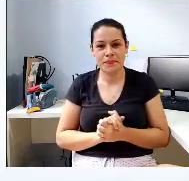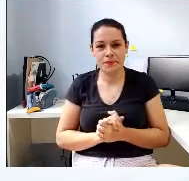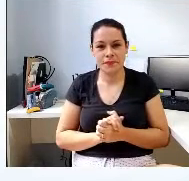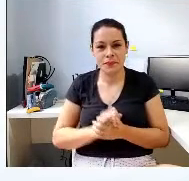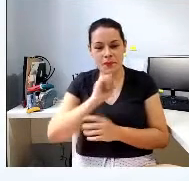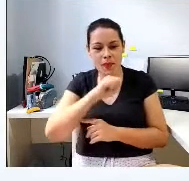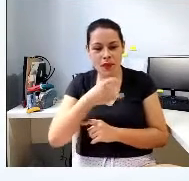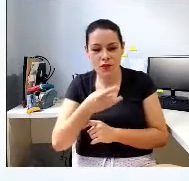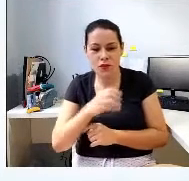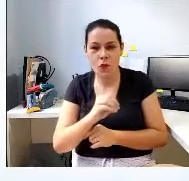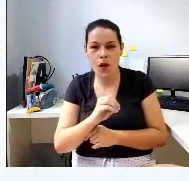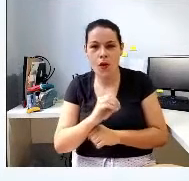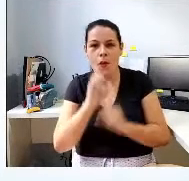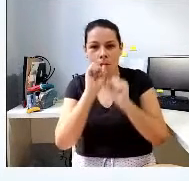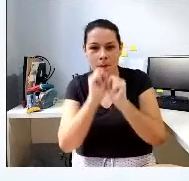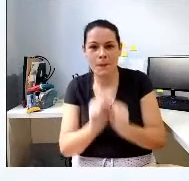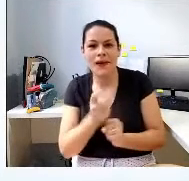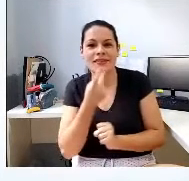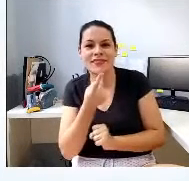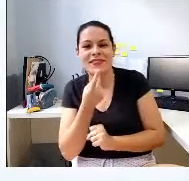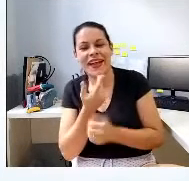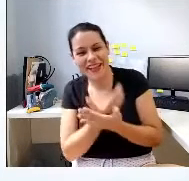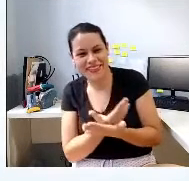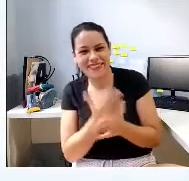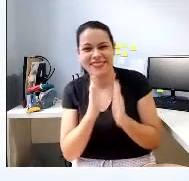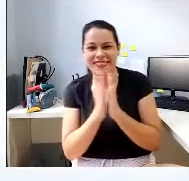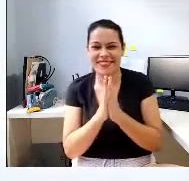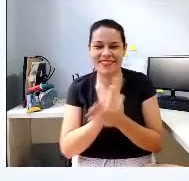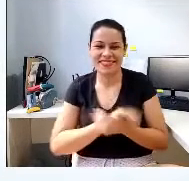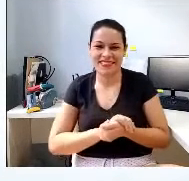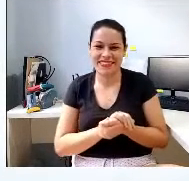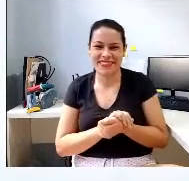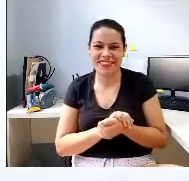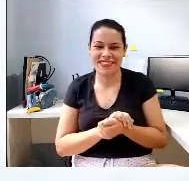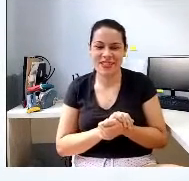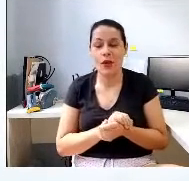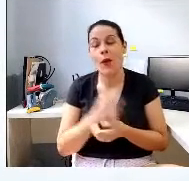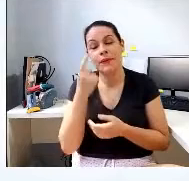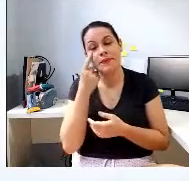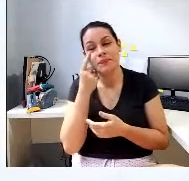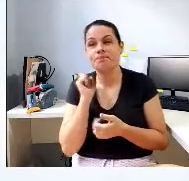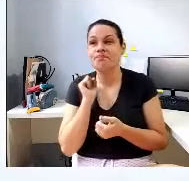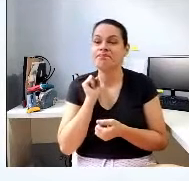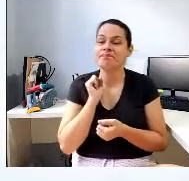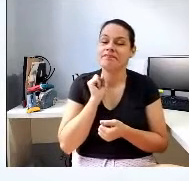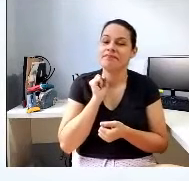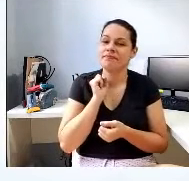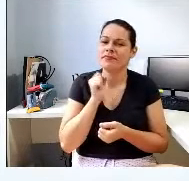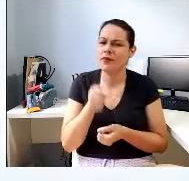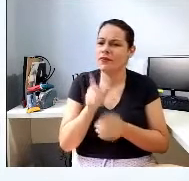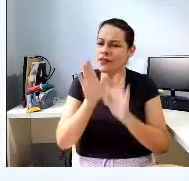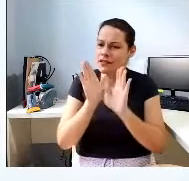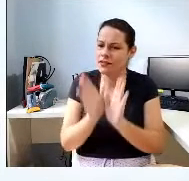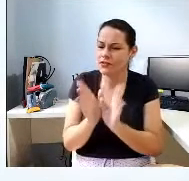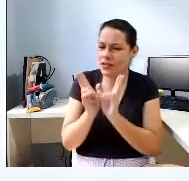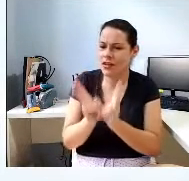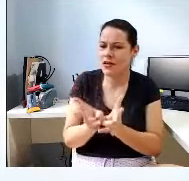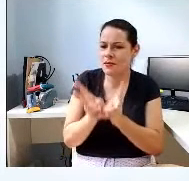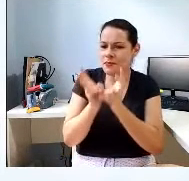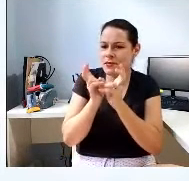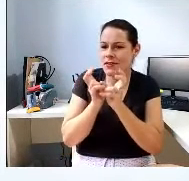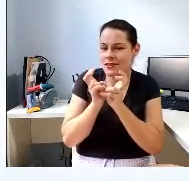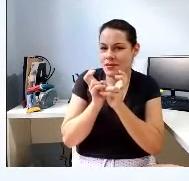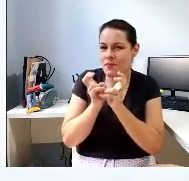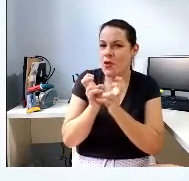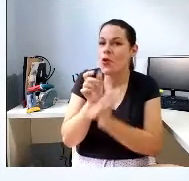João, pronto, ficaram tímidos. Então, fala lá, João, vamos lá. Olha, você já viu o menino na noite de